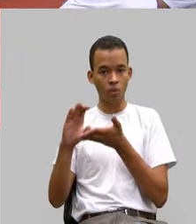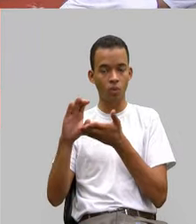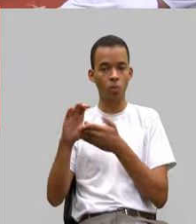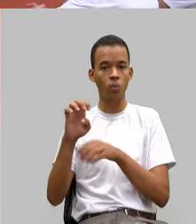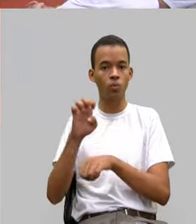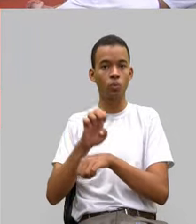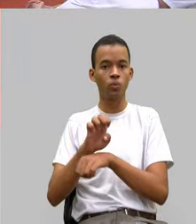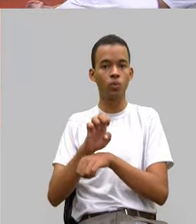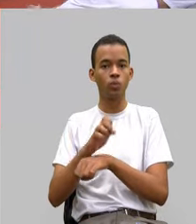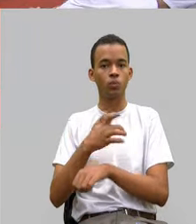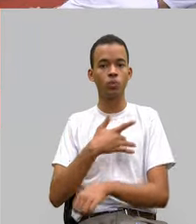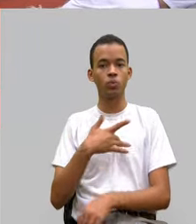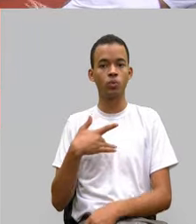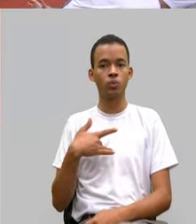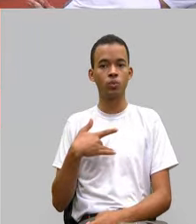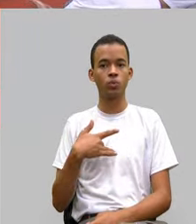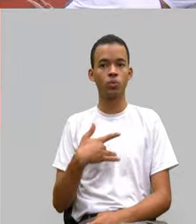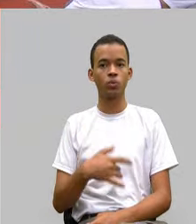Saúde